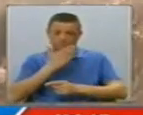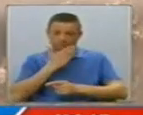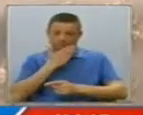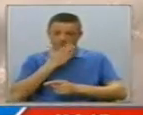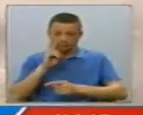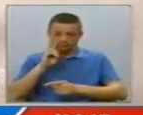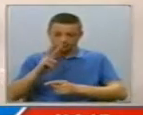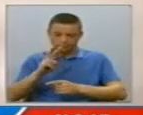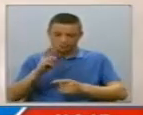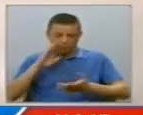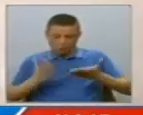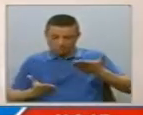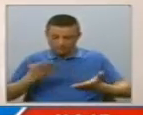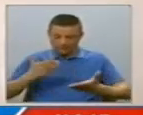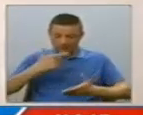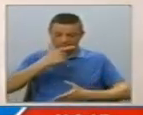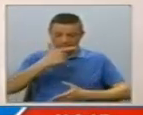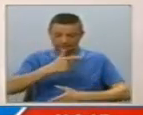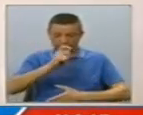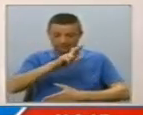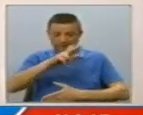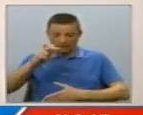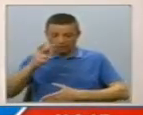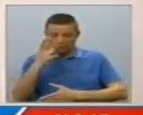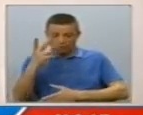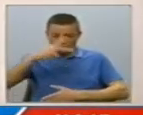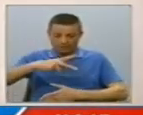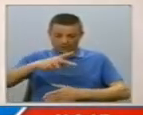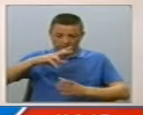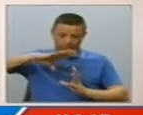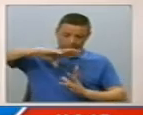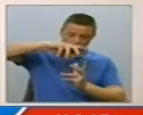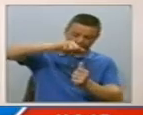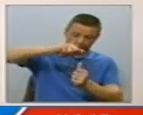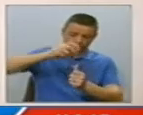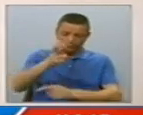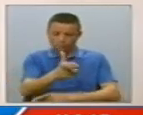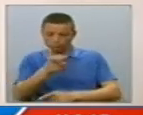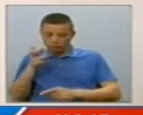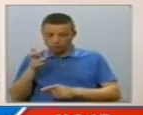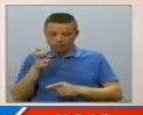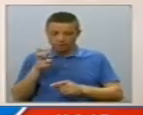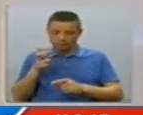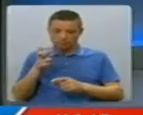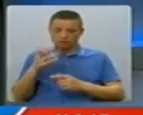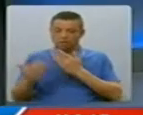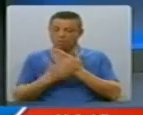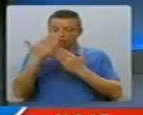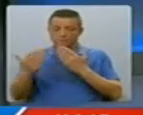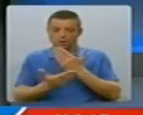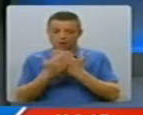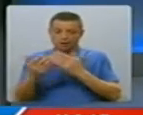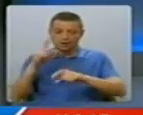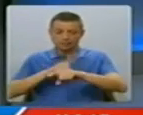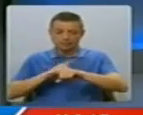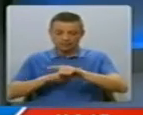paralelismo com a Terra, sobretudo da Grã-Bretanha para cima, para os polos, que nós temos velocidades, ou melhor, em que a atmosfera demora muito menos tempo a percorrer, a